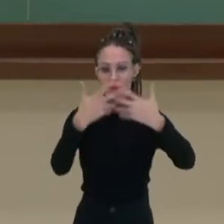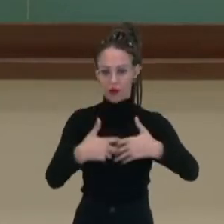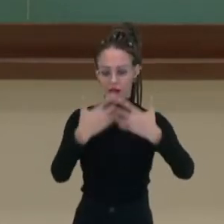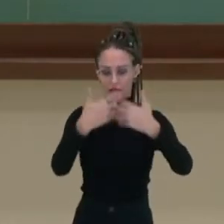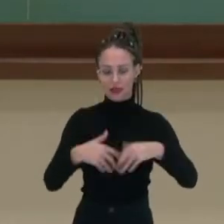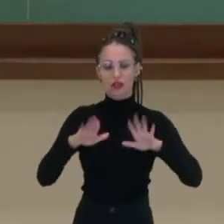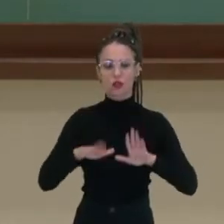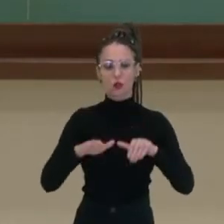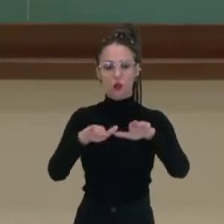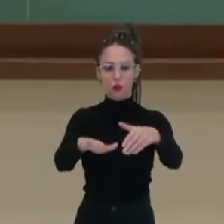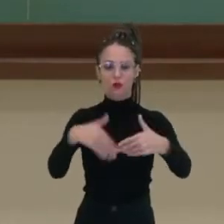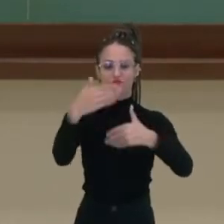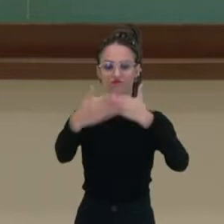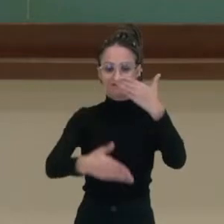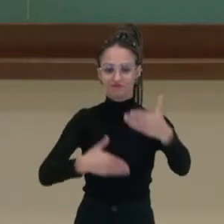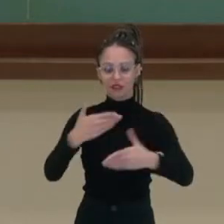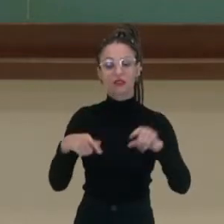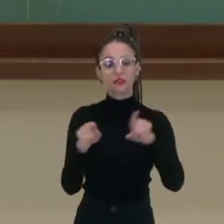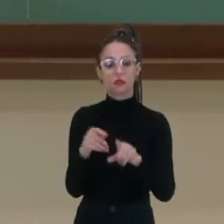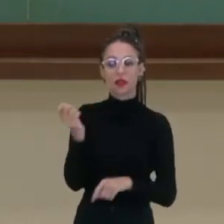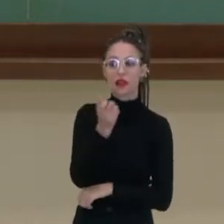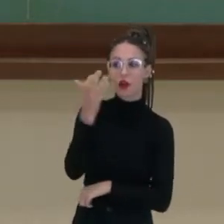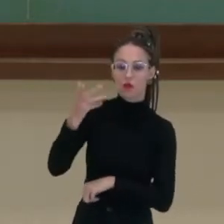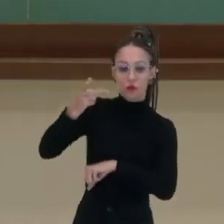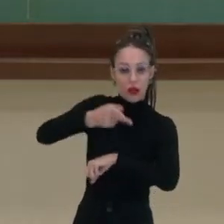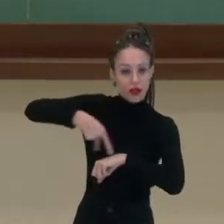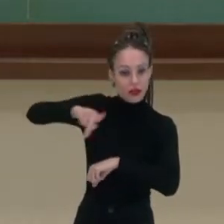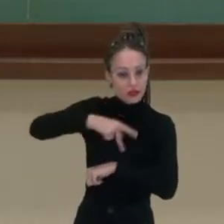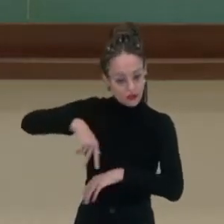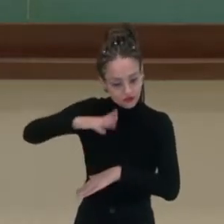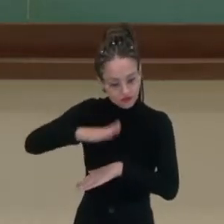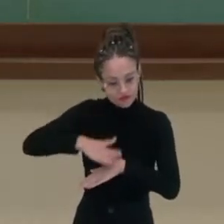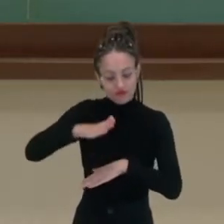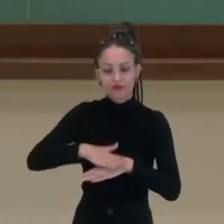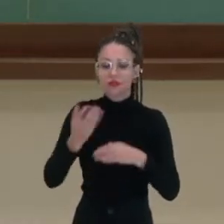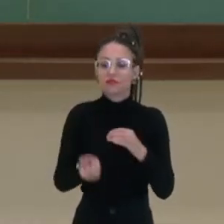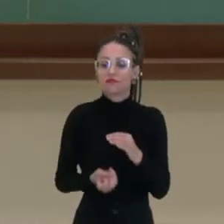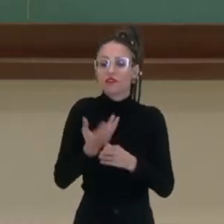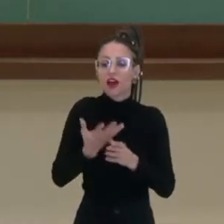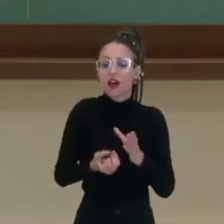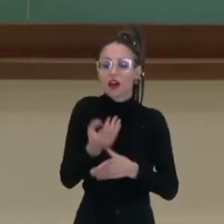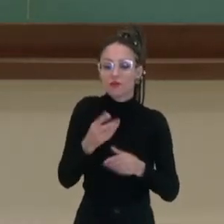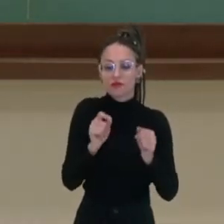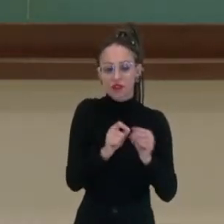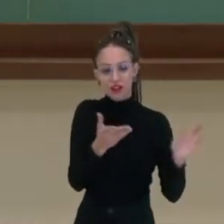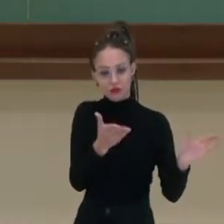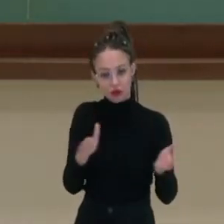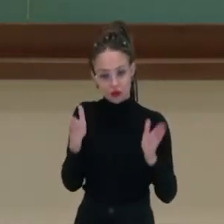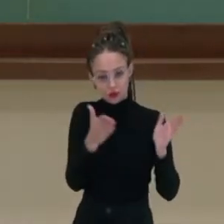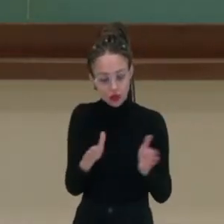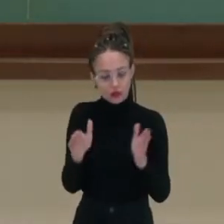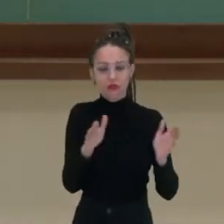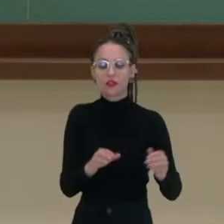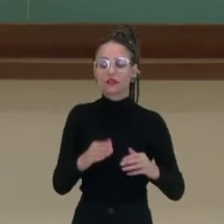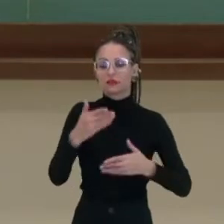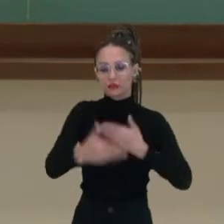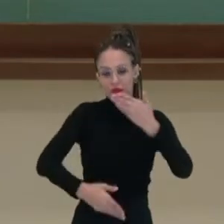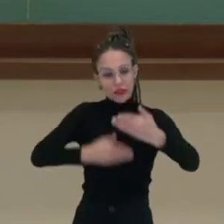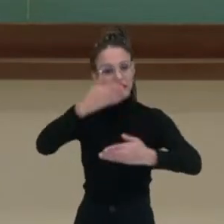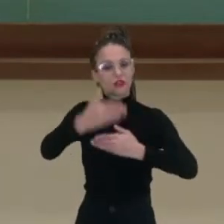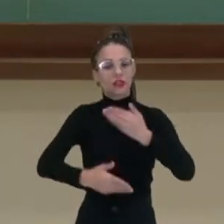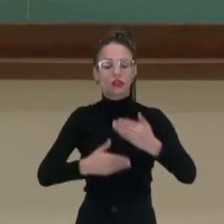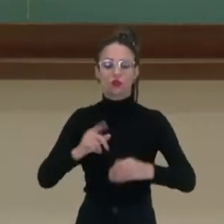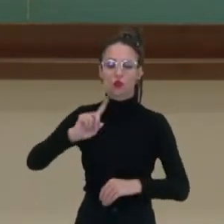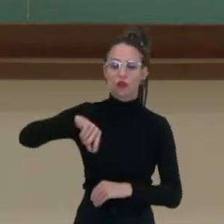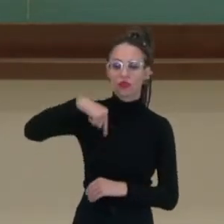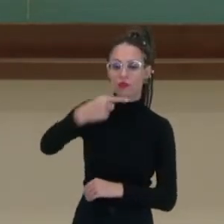tear, e você vai ter países que fabricam, a partir dessa matéria-prima, produções em séries, o tecido, e mais tarde vai